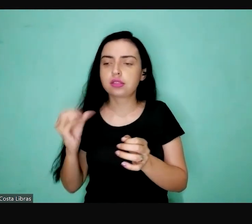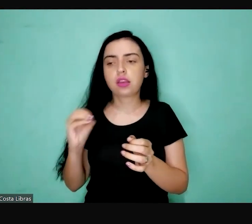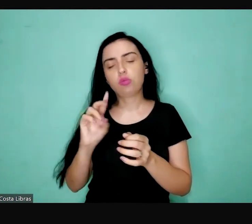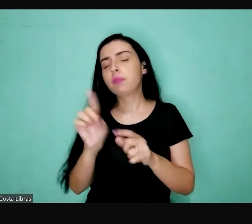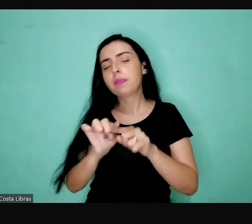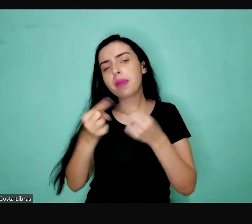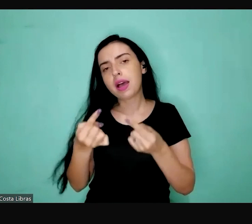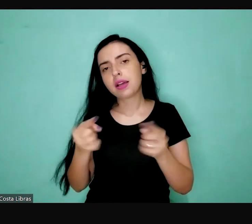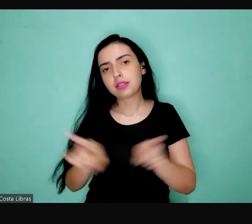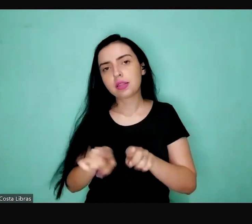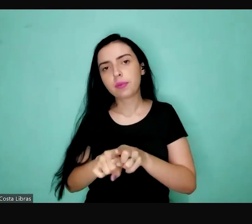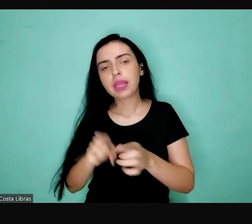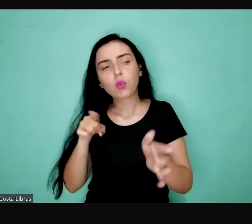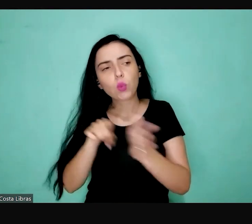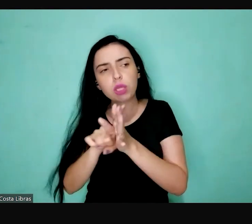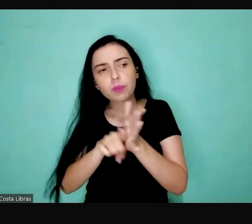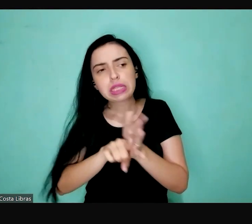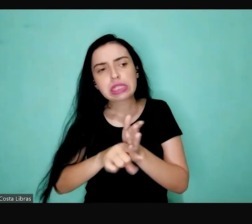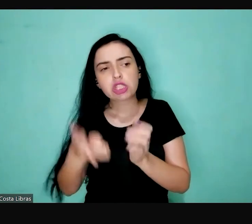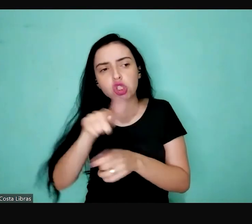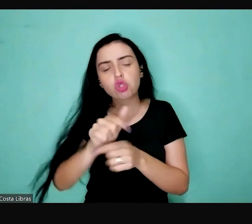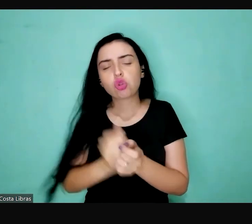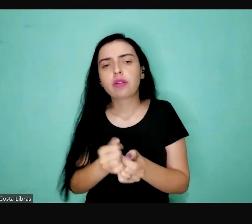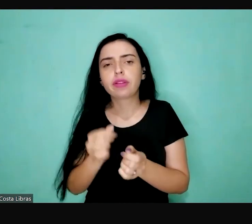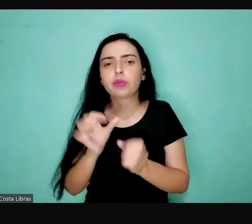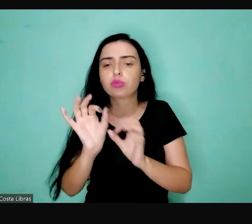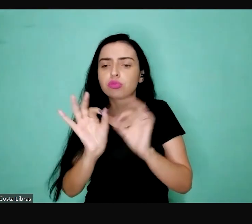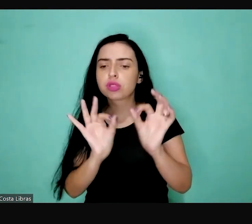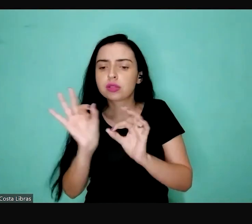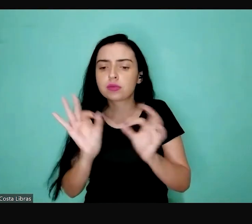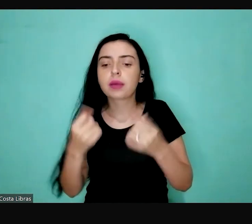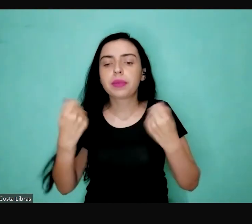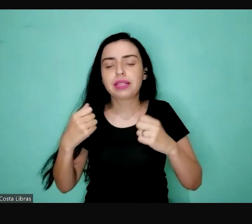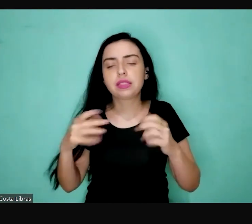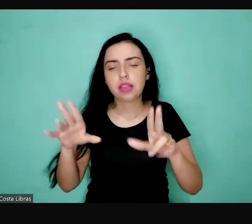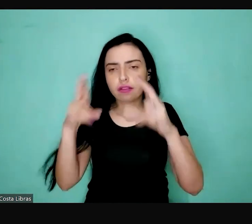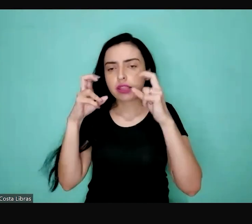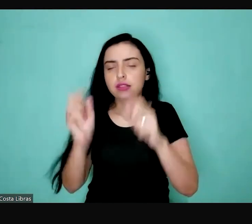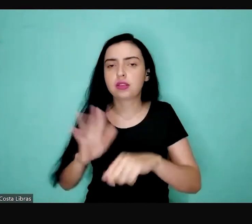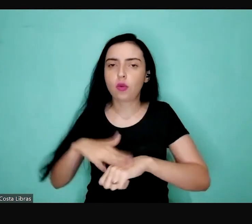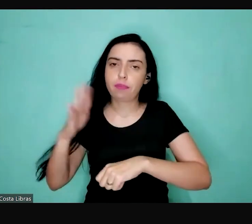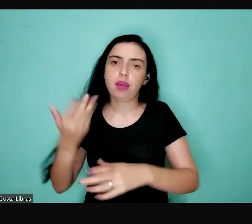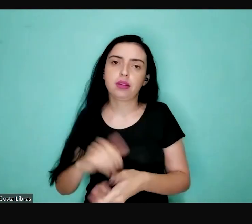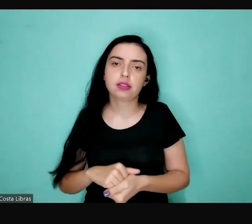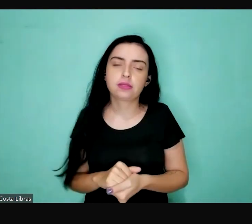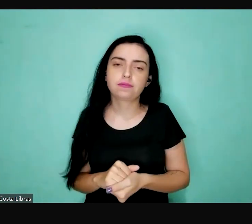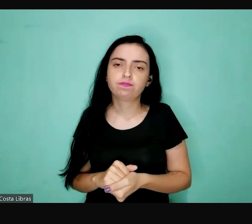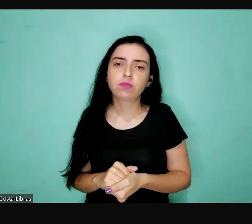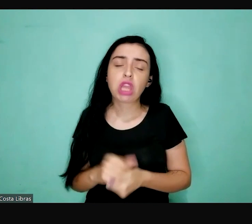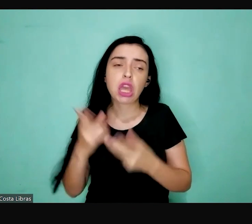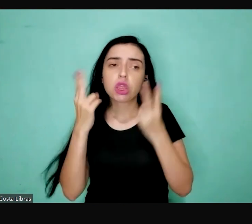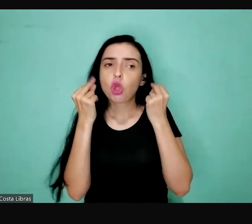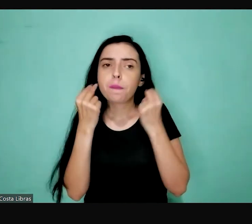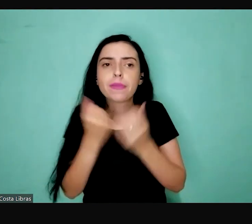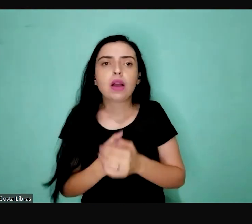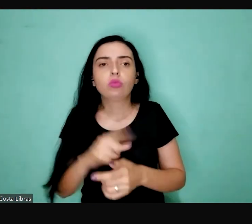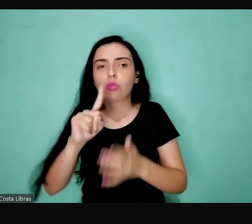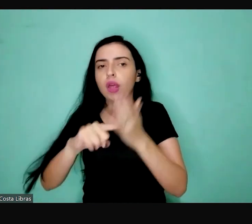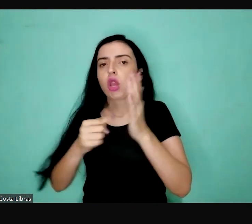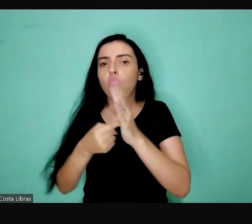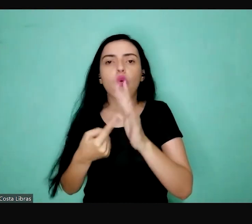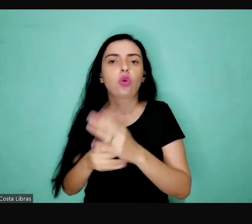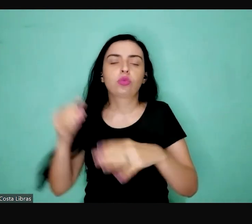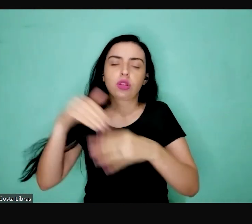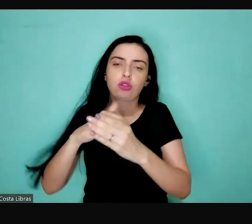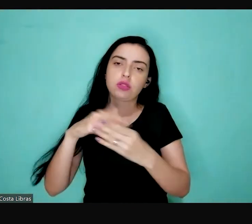a reanálise de alguns aspectos que mereceriam mais atenção. É muito comum isso, eles anulam a nossa